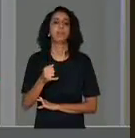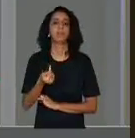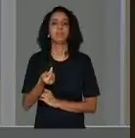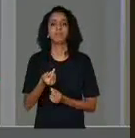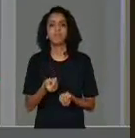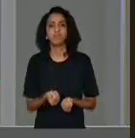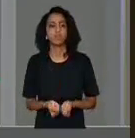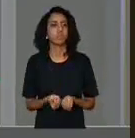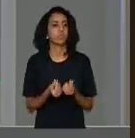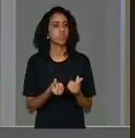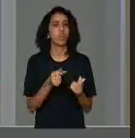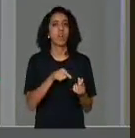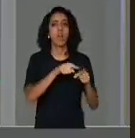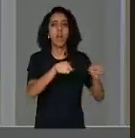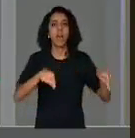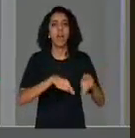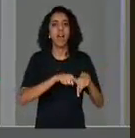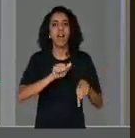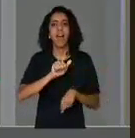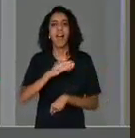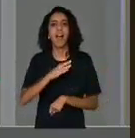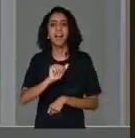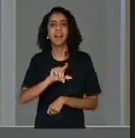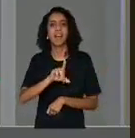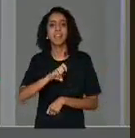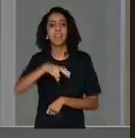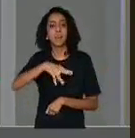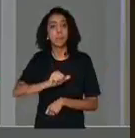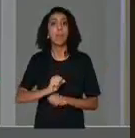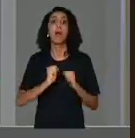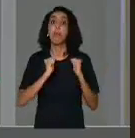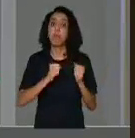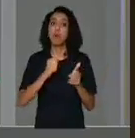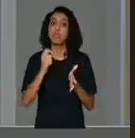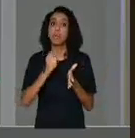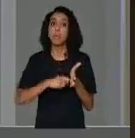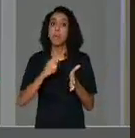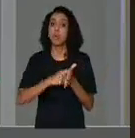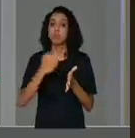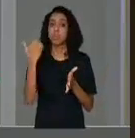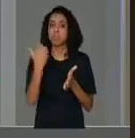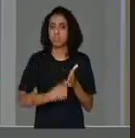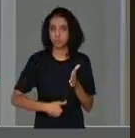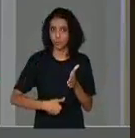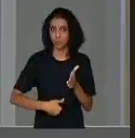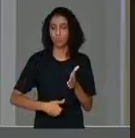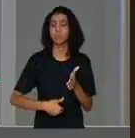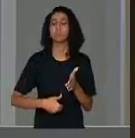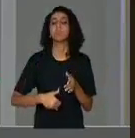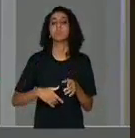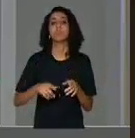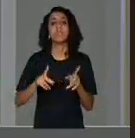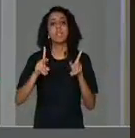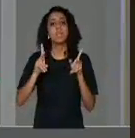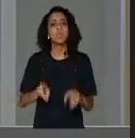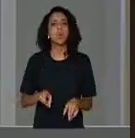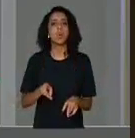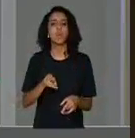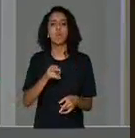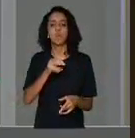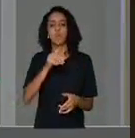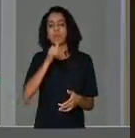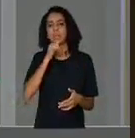com o educador físico poderão ter dedução no imposto de renda, assim como se investe, se tem o